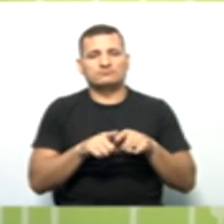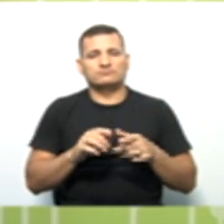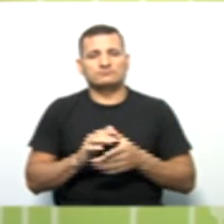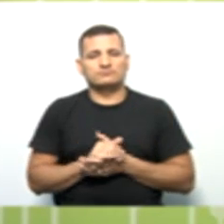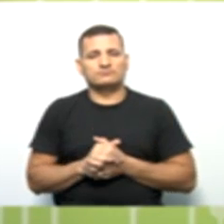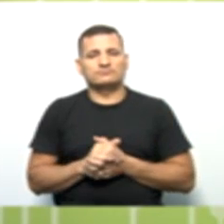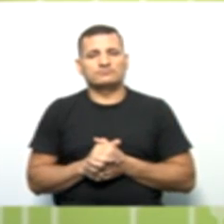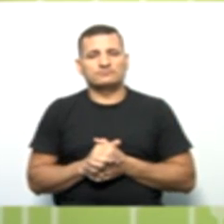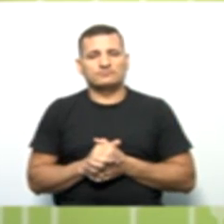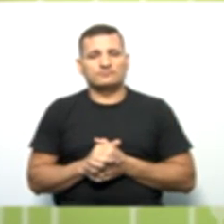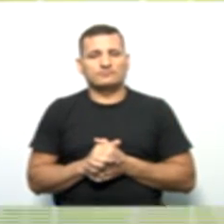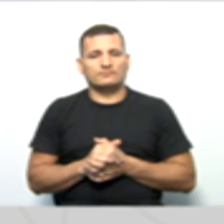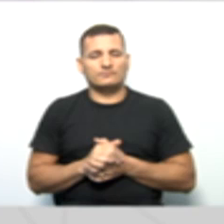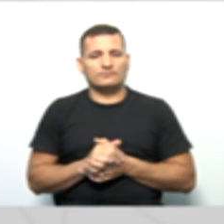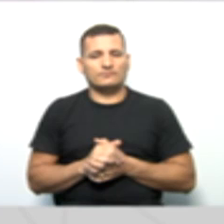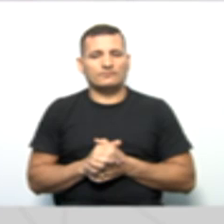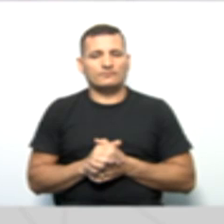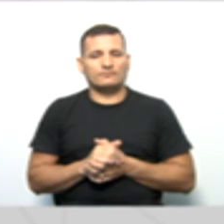arquitetônico.